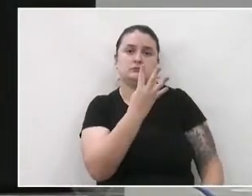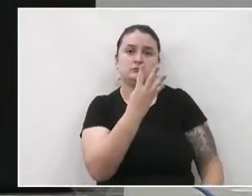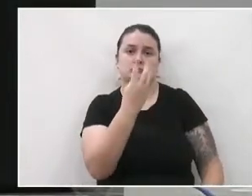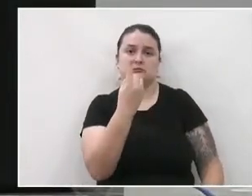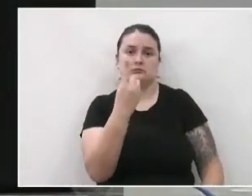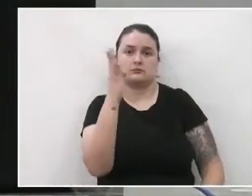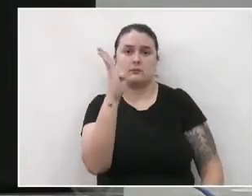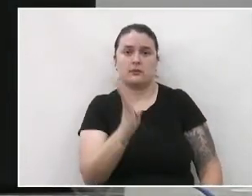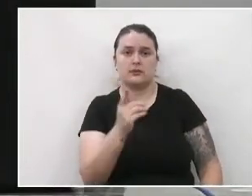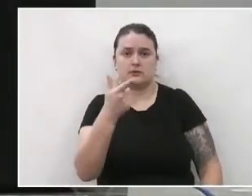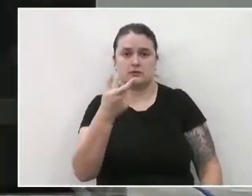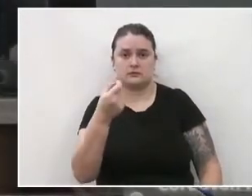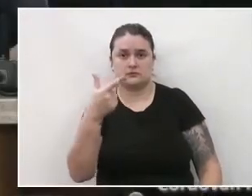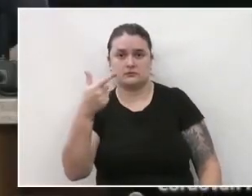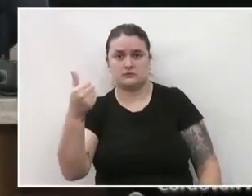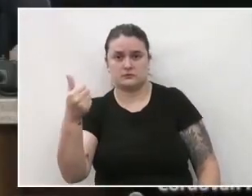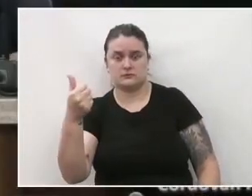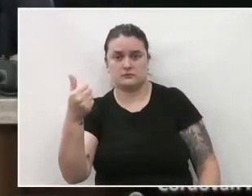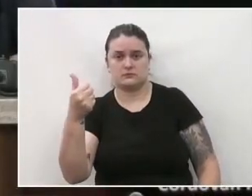41, 2021.